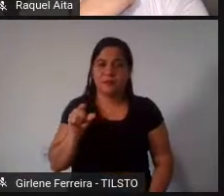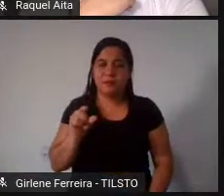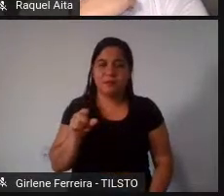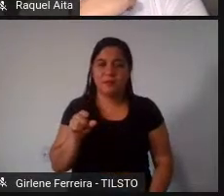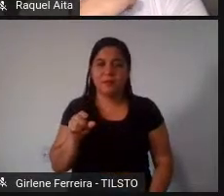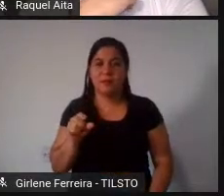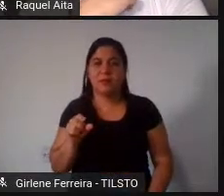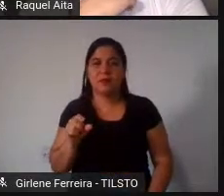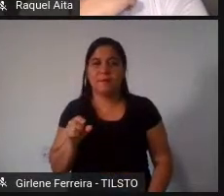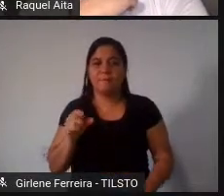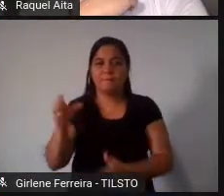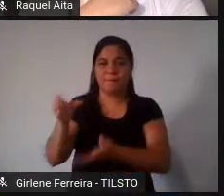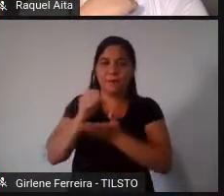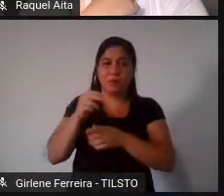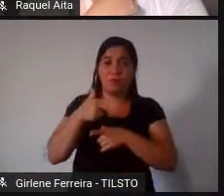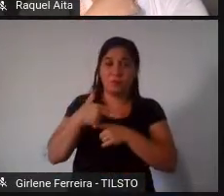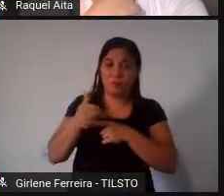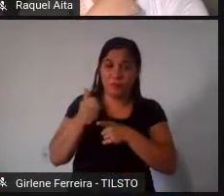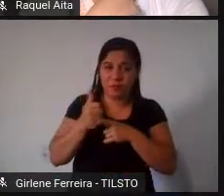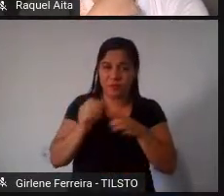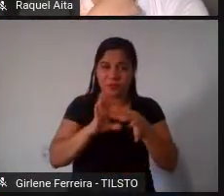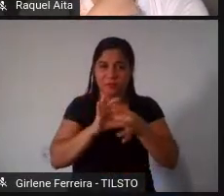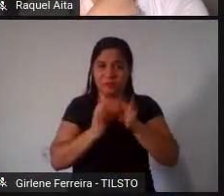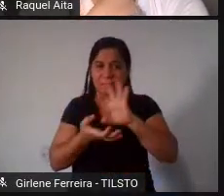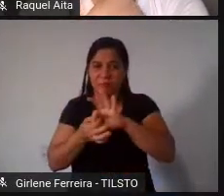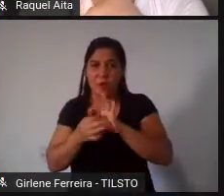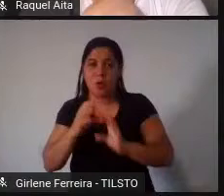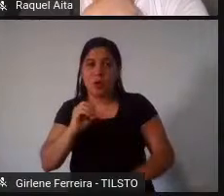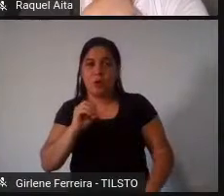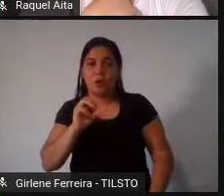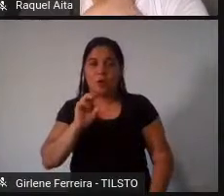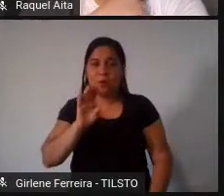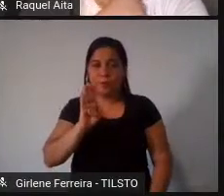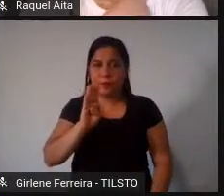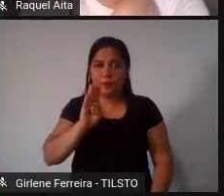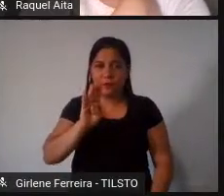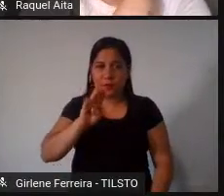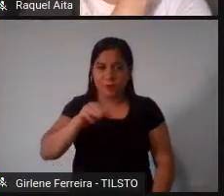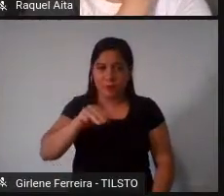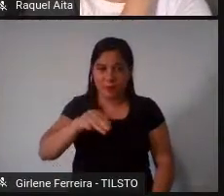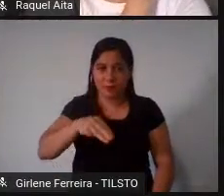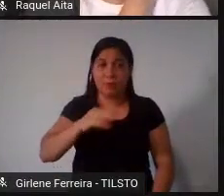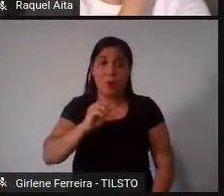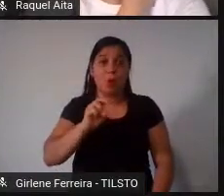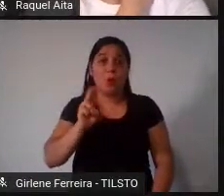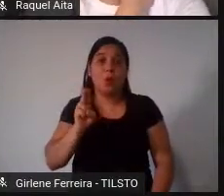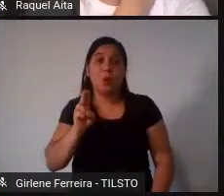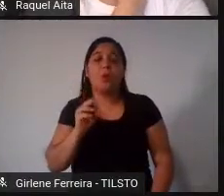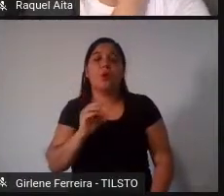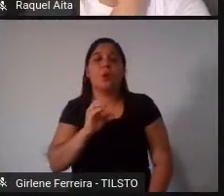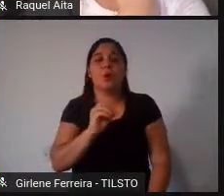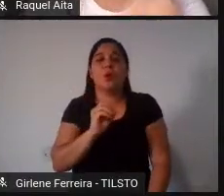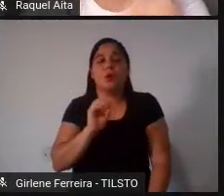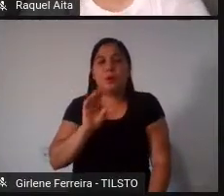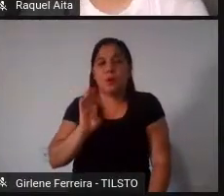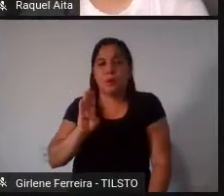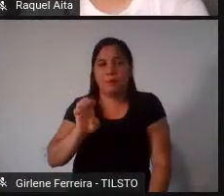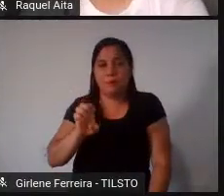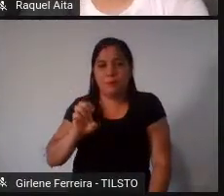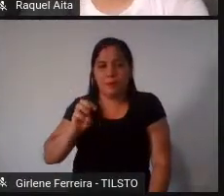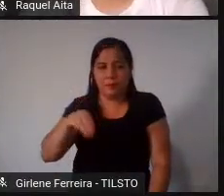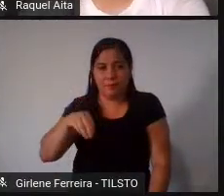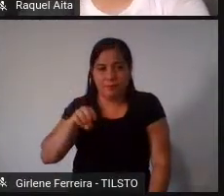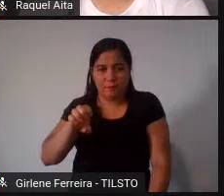da OBMEP, e você terá a bolsa durante o mestrado, durante a graduação ou durante o